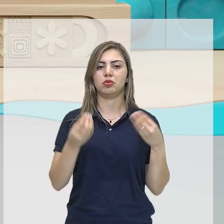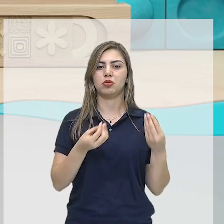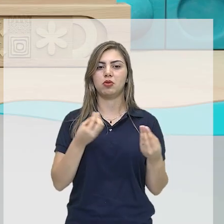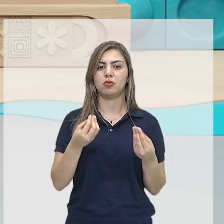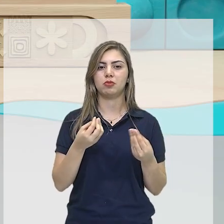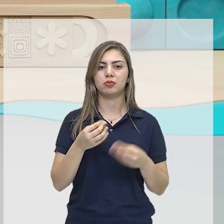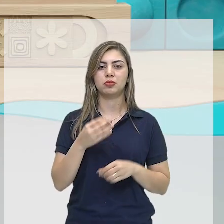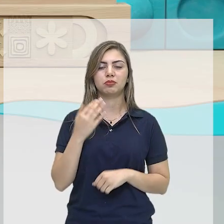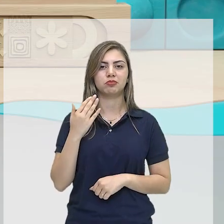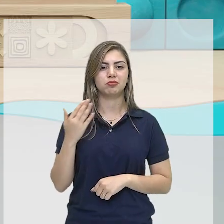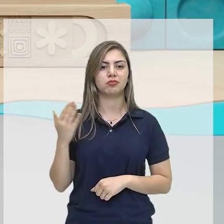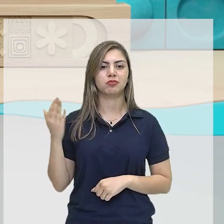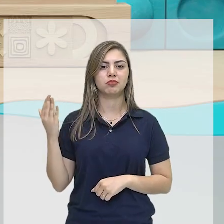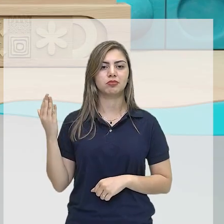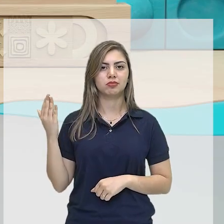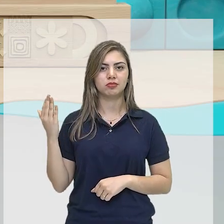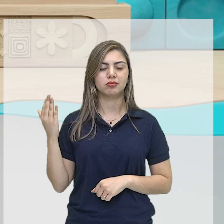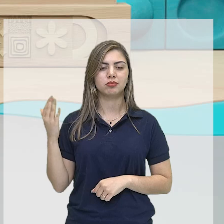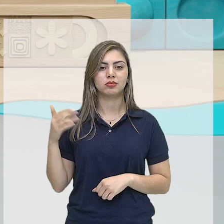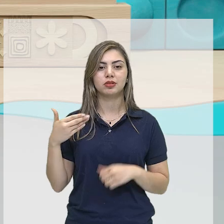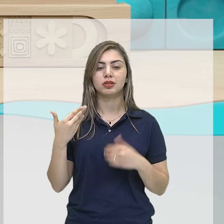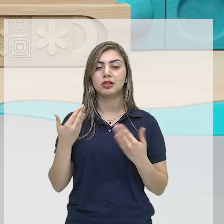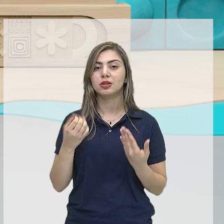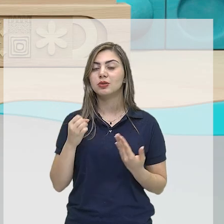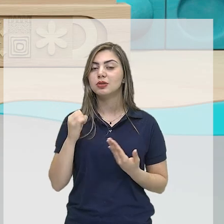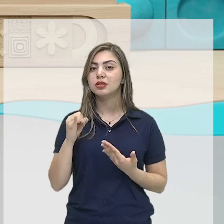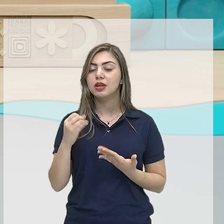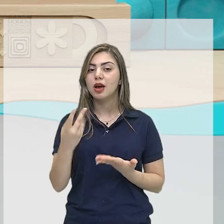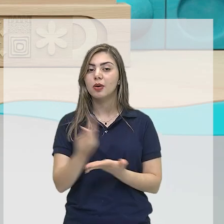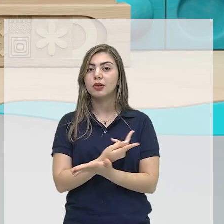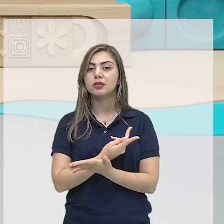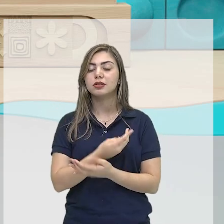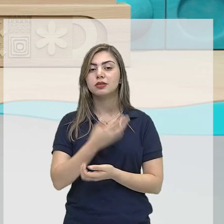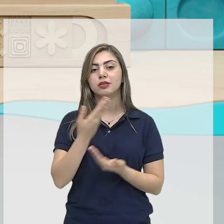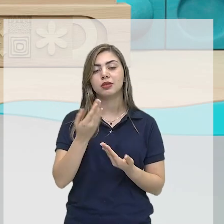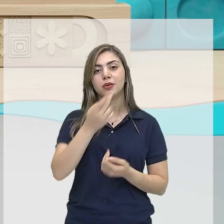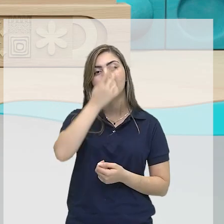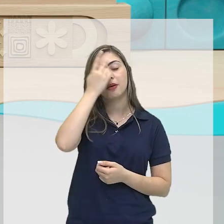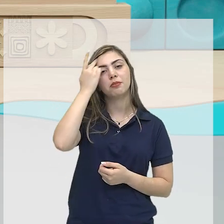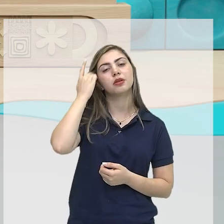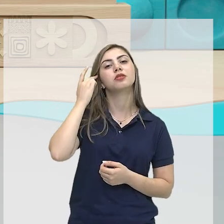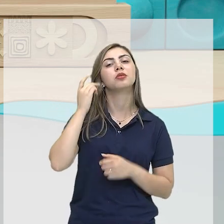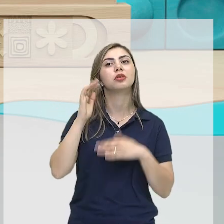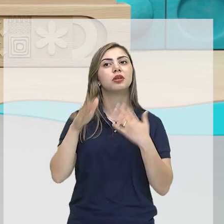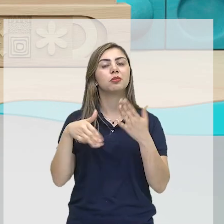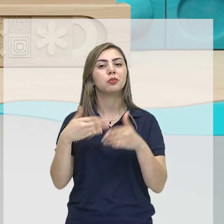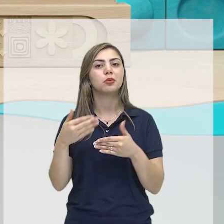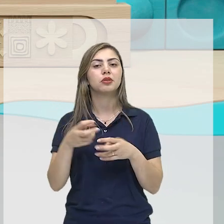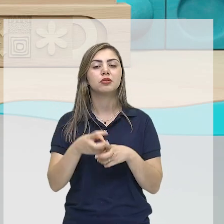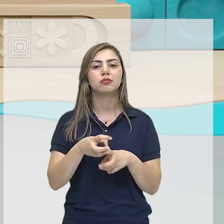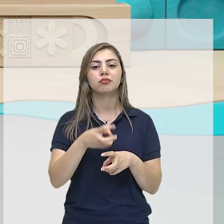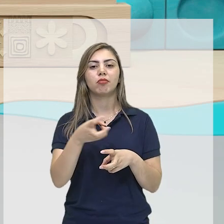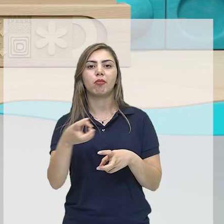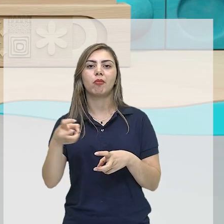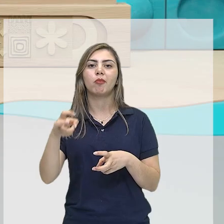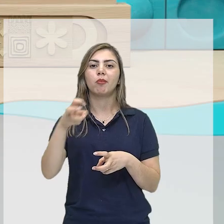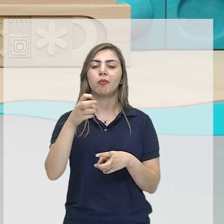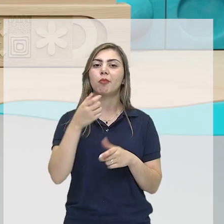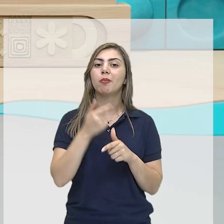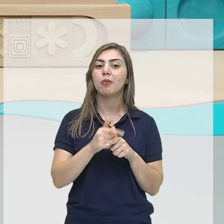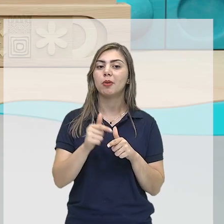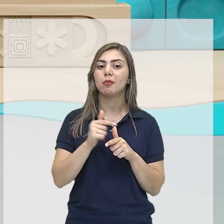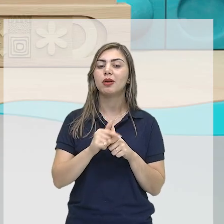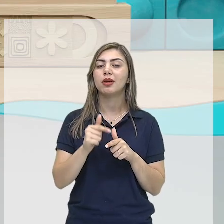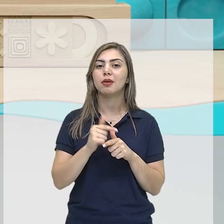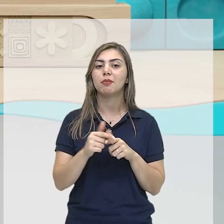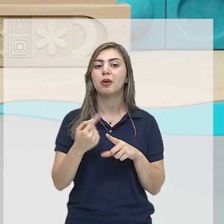a pose dos lordes, né? Quando acontece isso, na pessoa, geralmente, ela desenvolve ali um desvio postural,